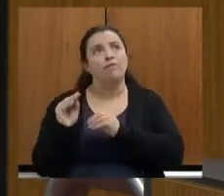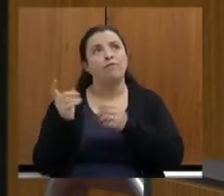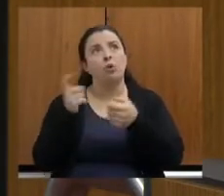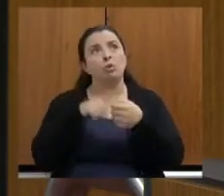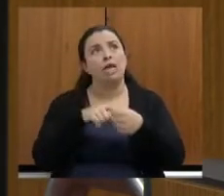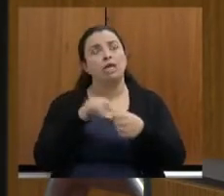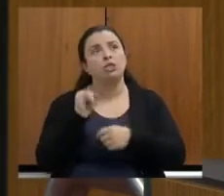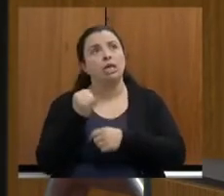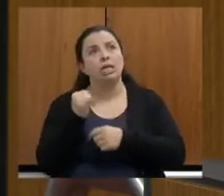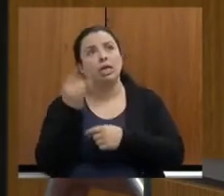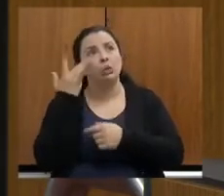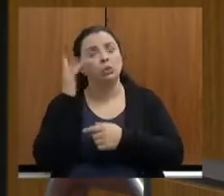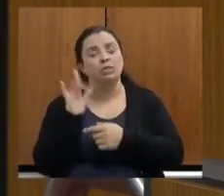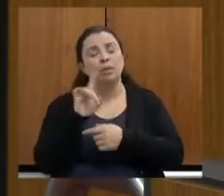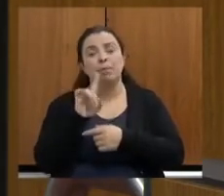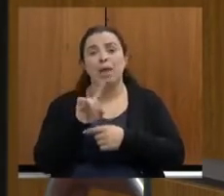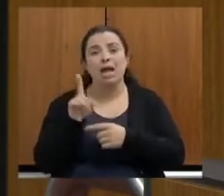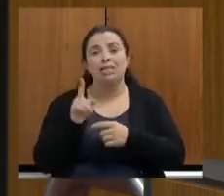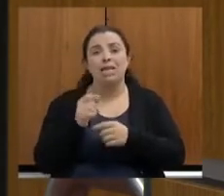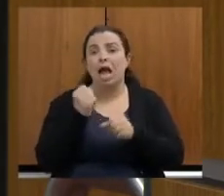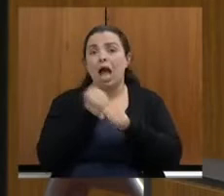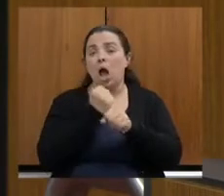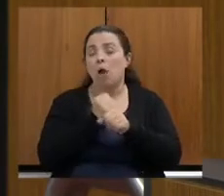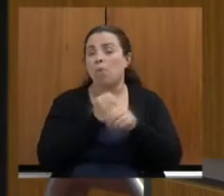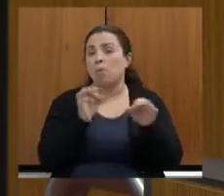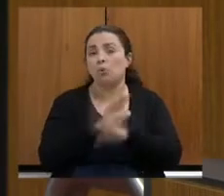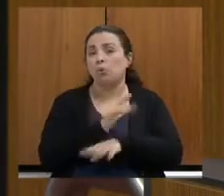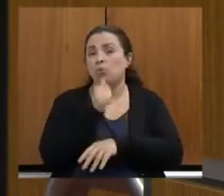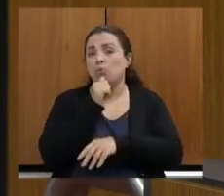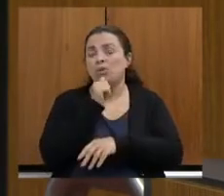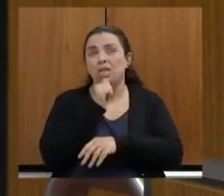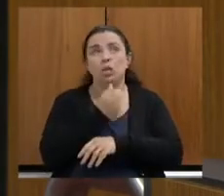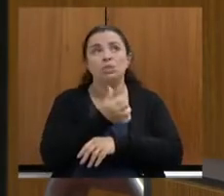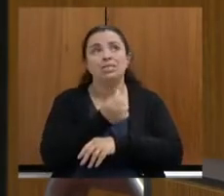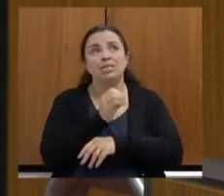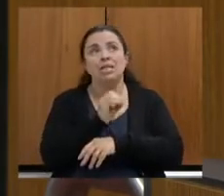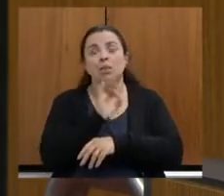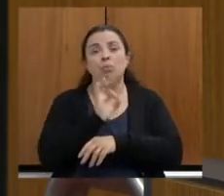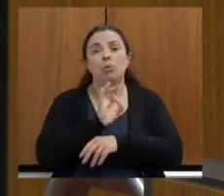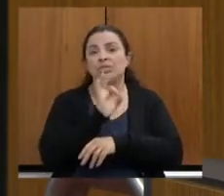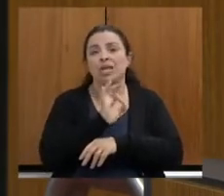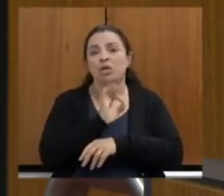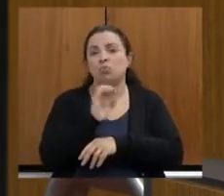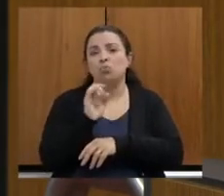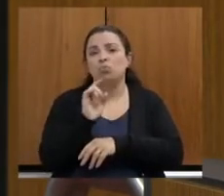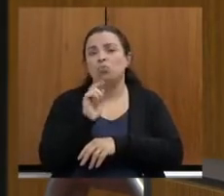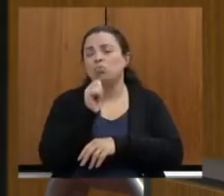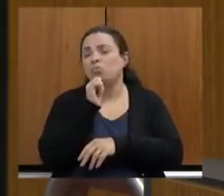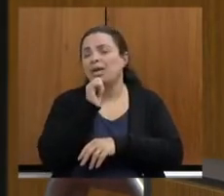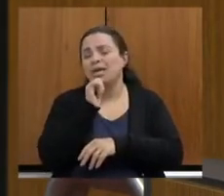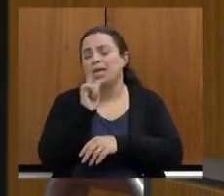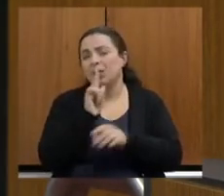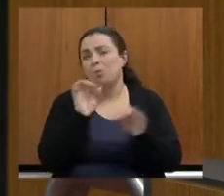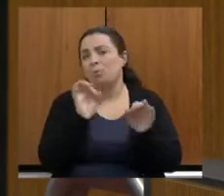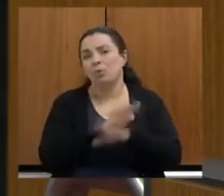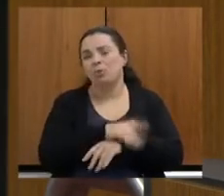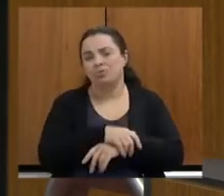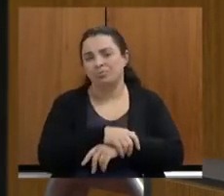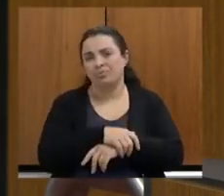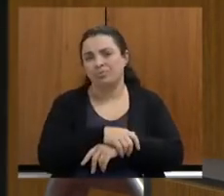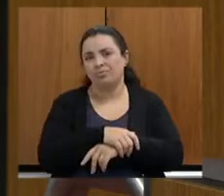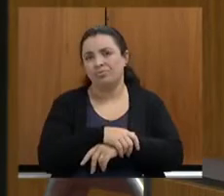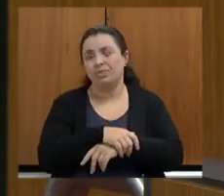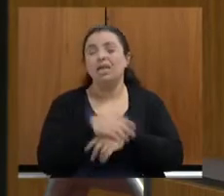nem sessenta por cento das obras concluídas mas a gente fica com aquela interrogação na cabeça quem vai ser o próximo